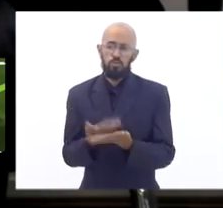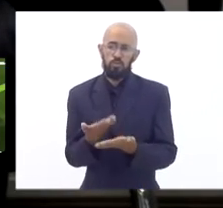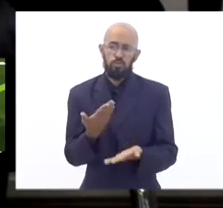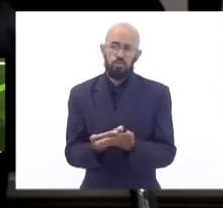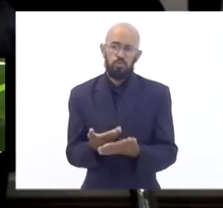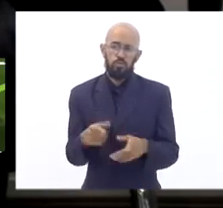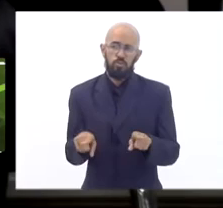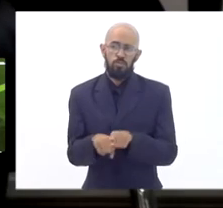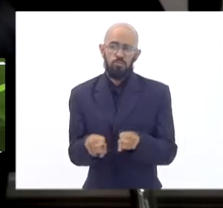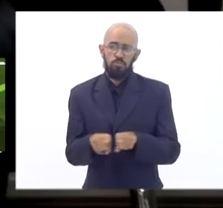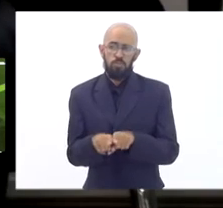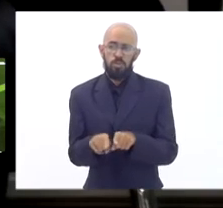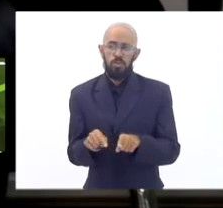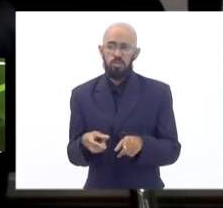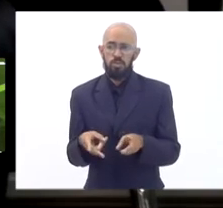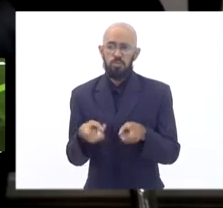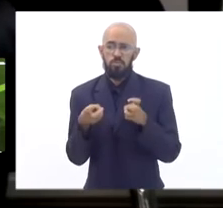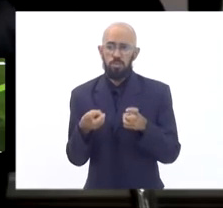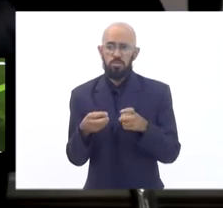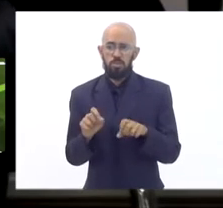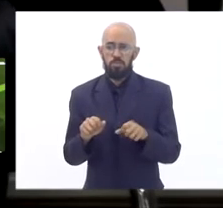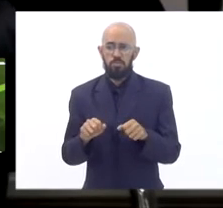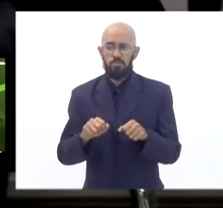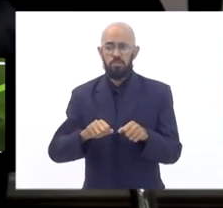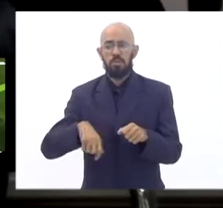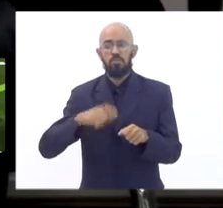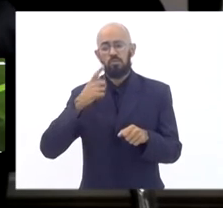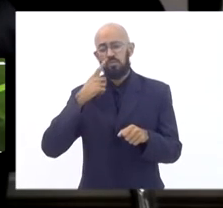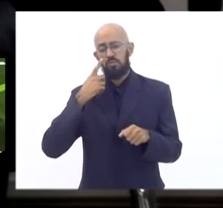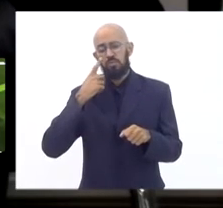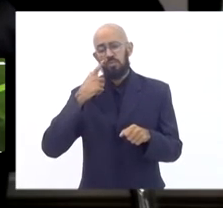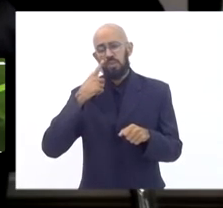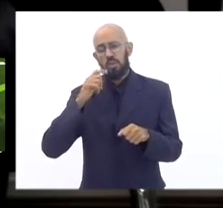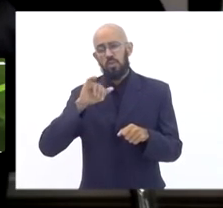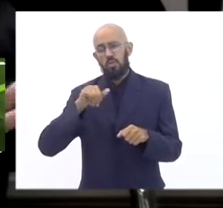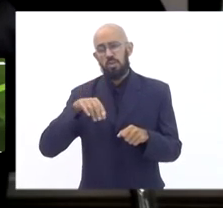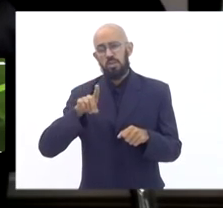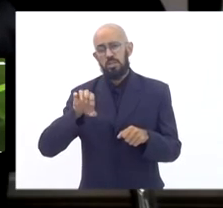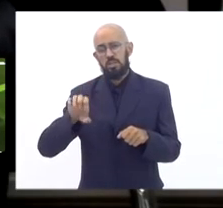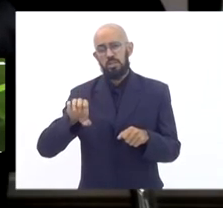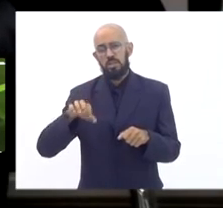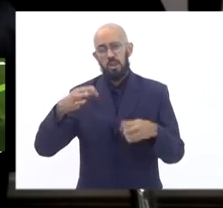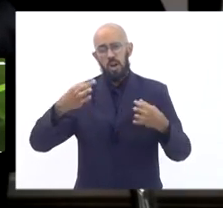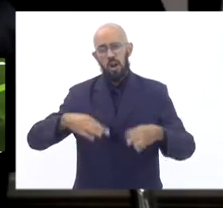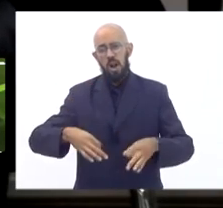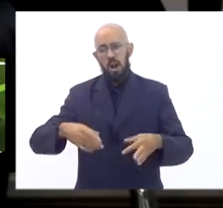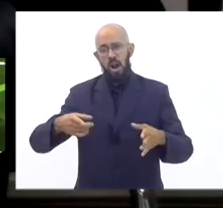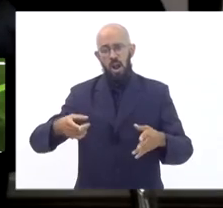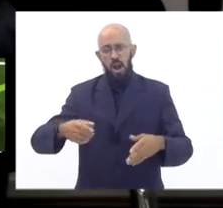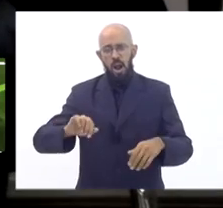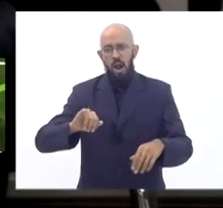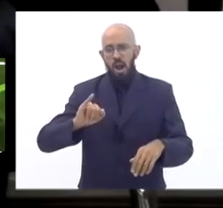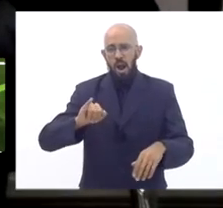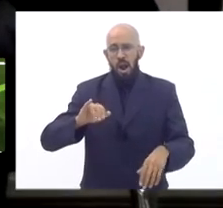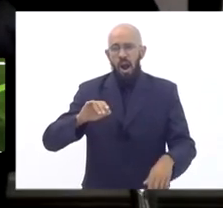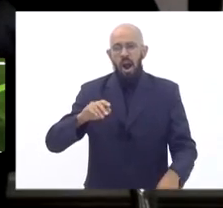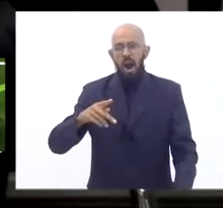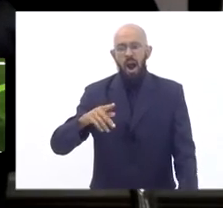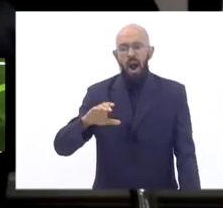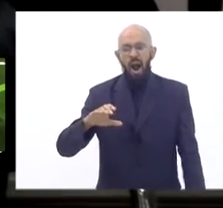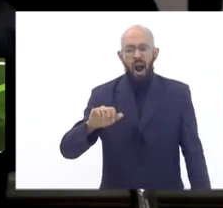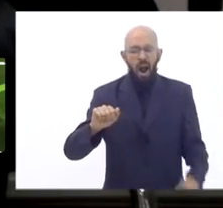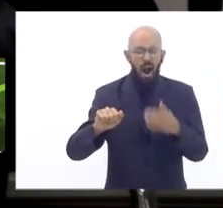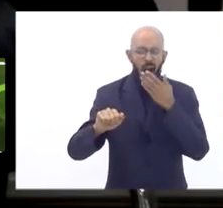gente visse o índice compatível da sexta. Então, é o IPCA, até que a gente entenda o mercado se